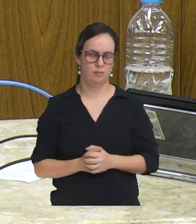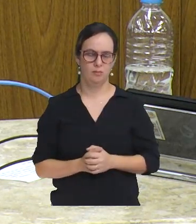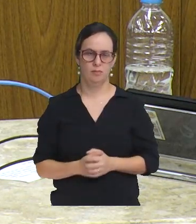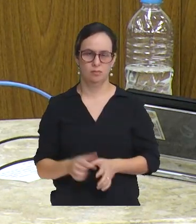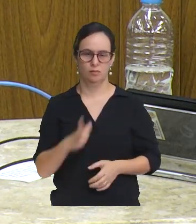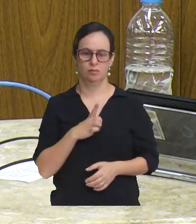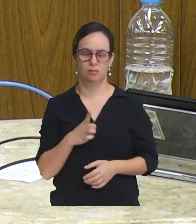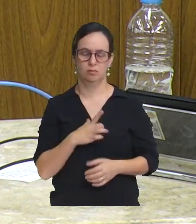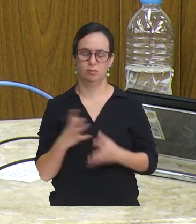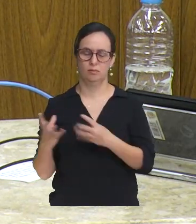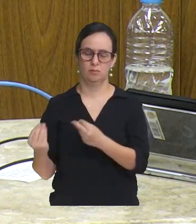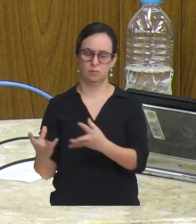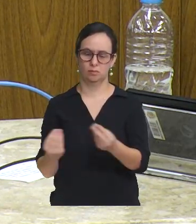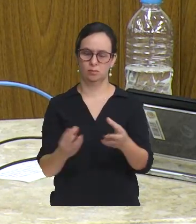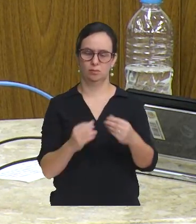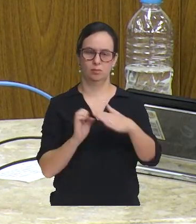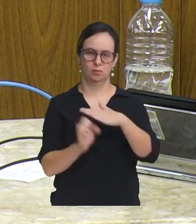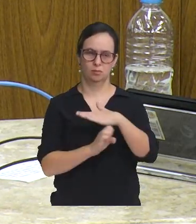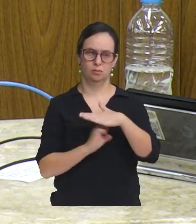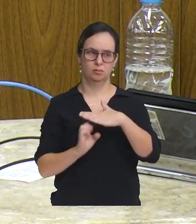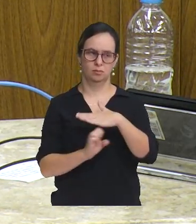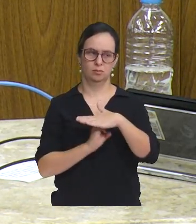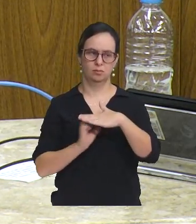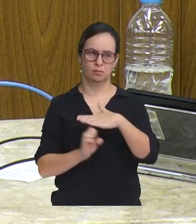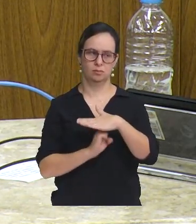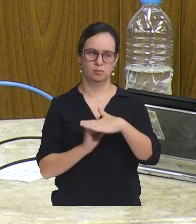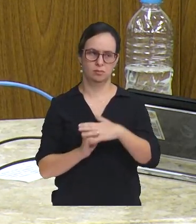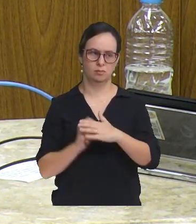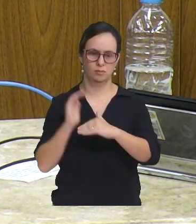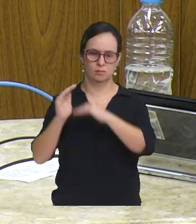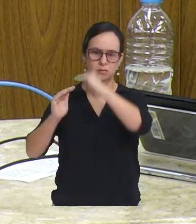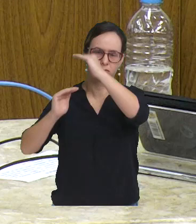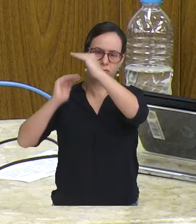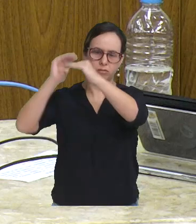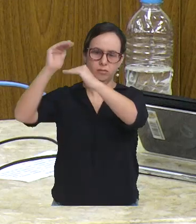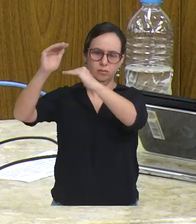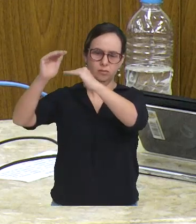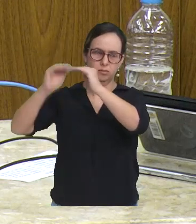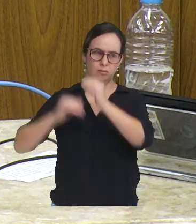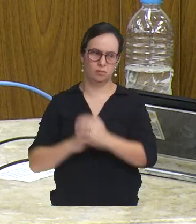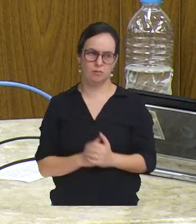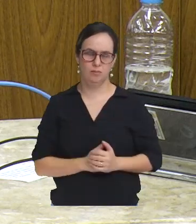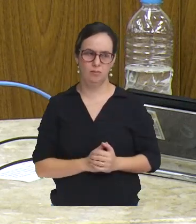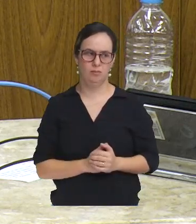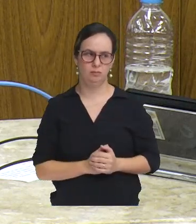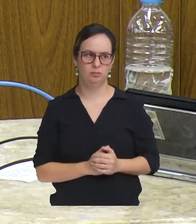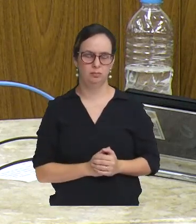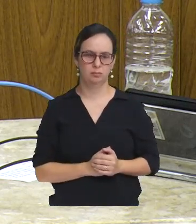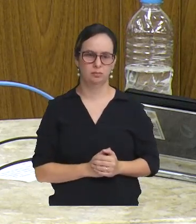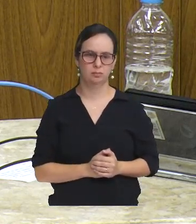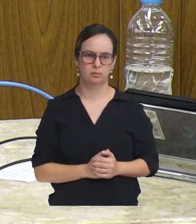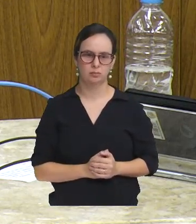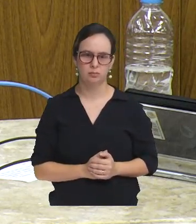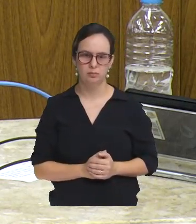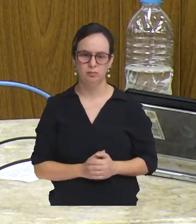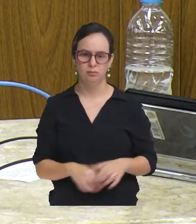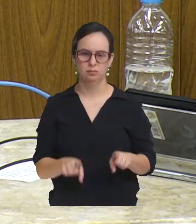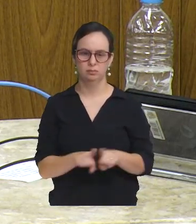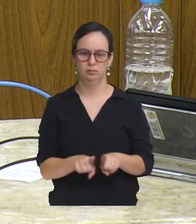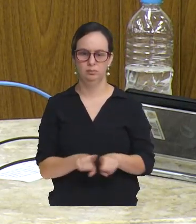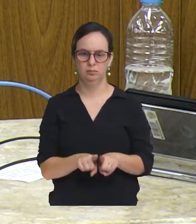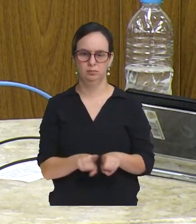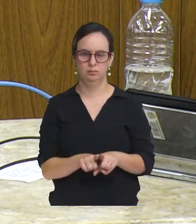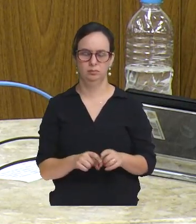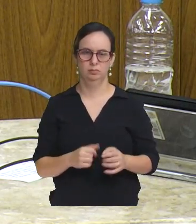que já estão aí, né, a caminho, desenvolvendo as suas tecnologias nesse segmento, né,